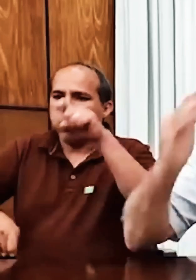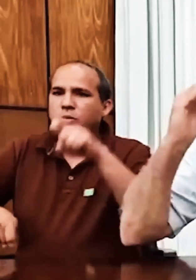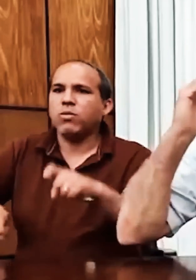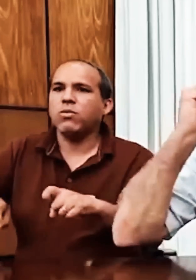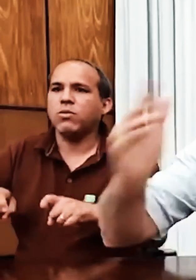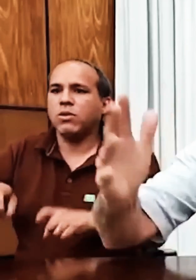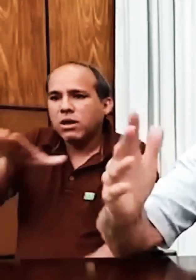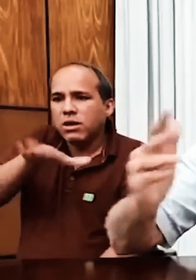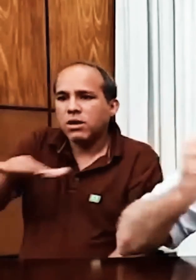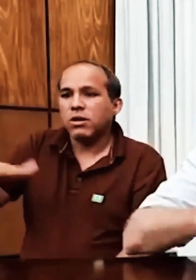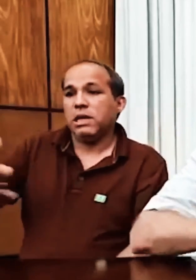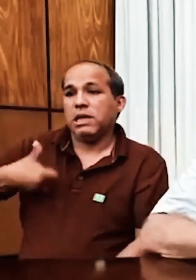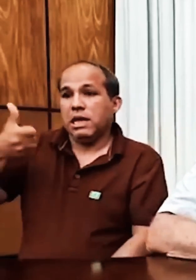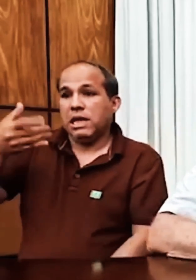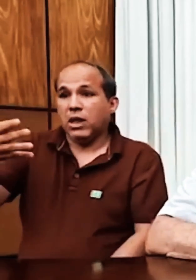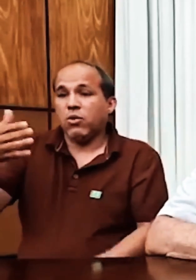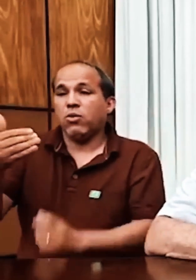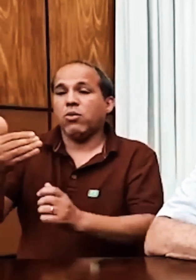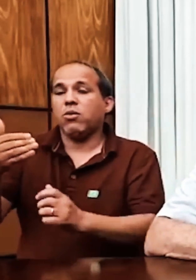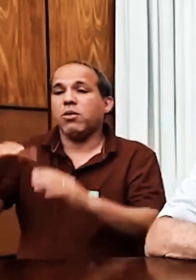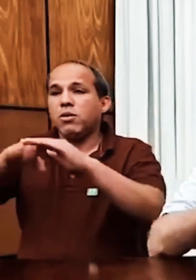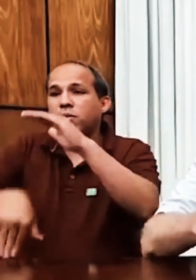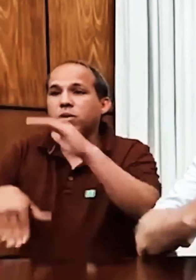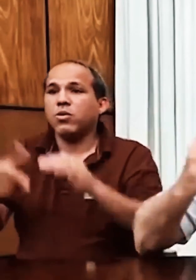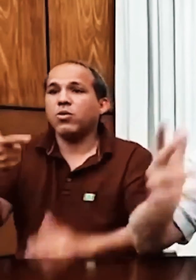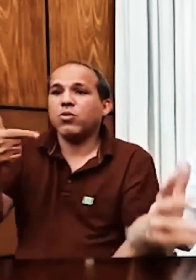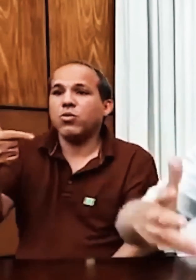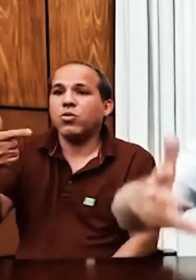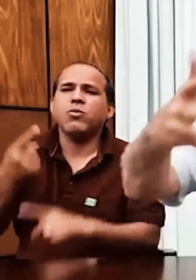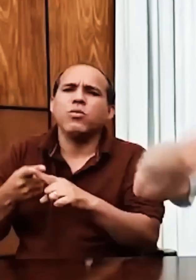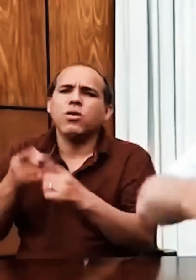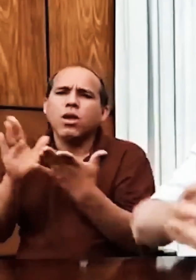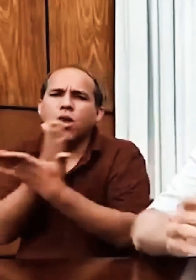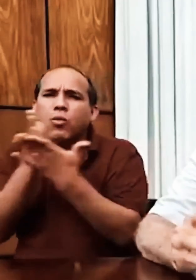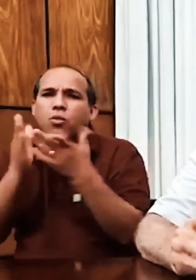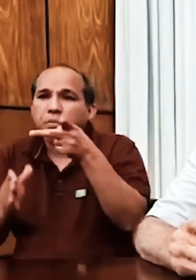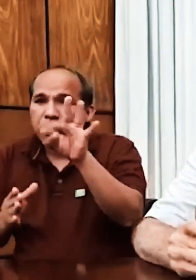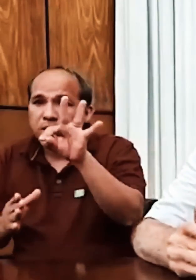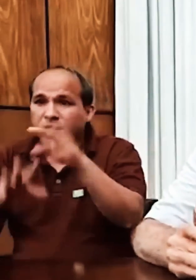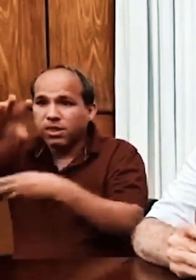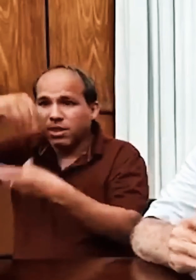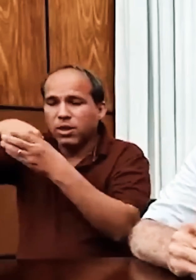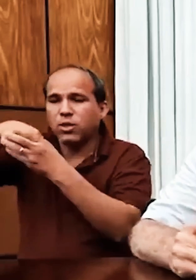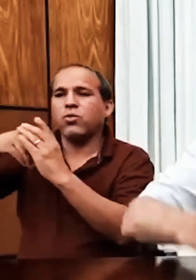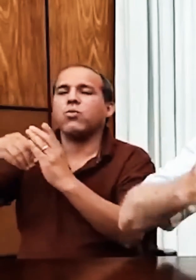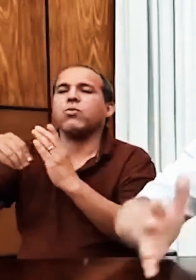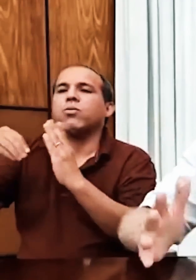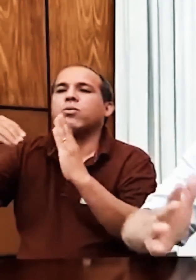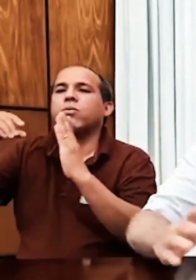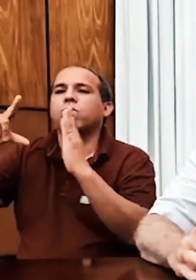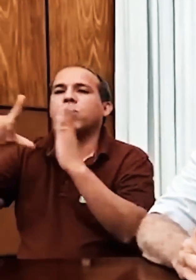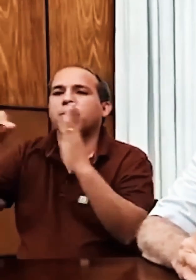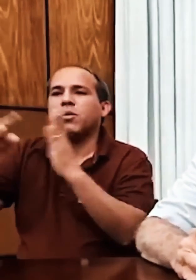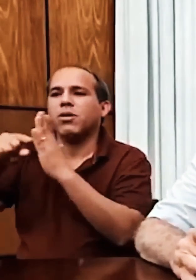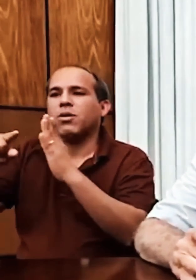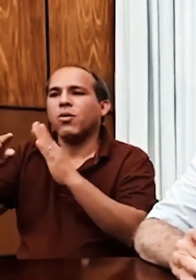vulnerável, passasse de 14 para 12 anos. Porque tinha petista lá na presidência da República